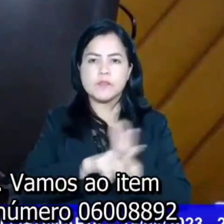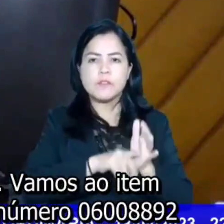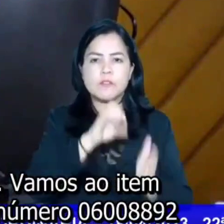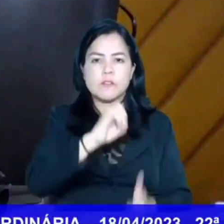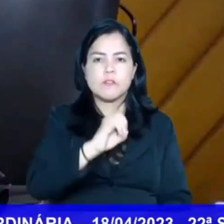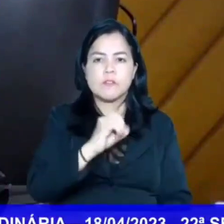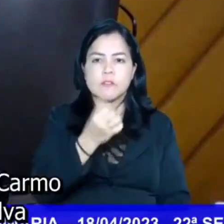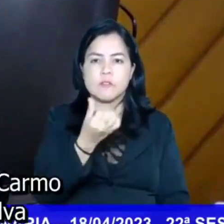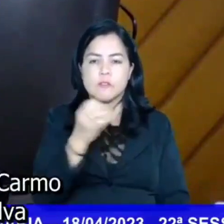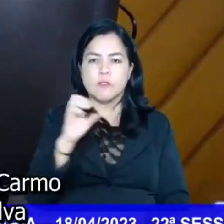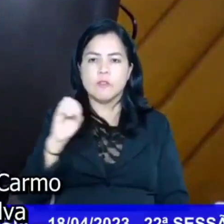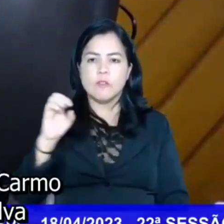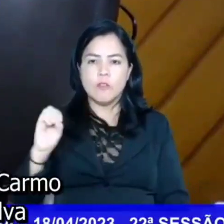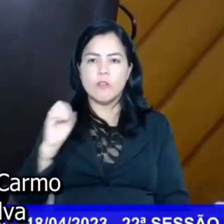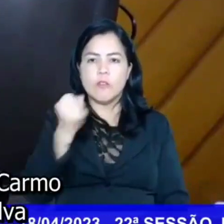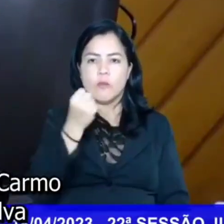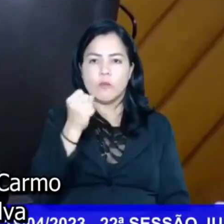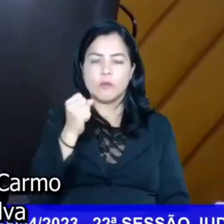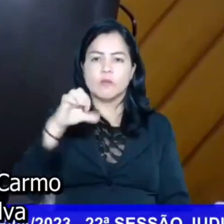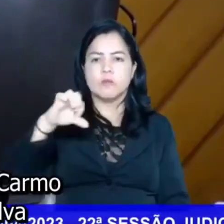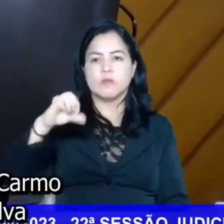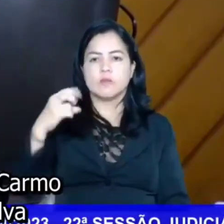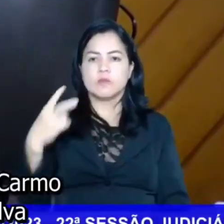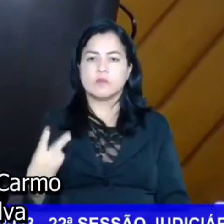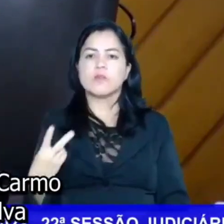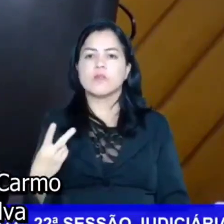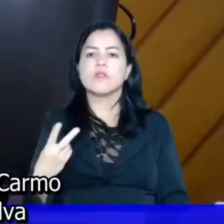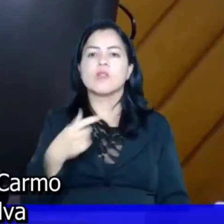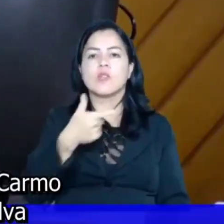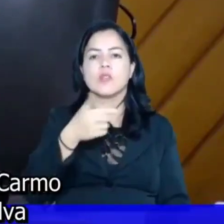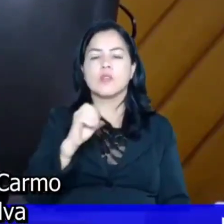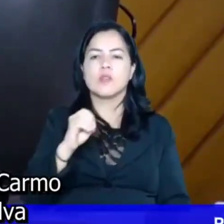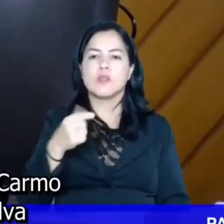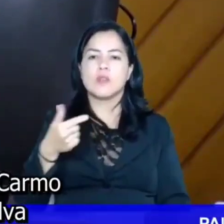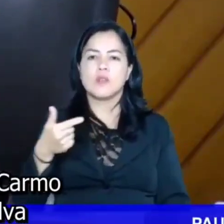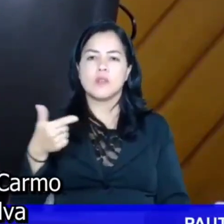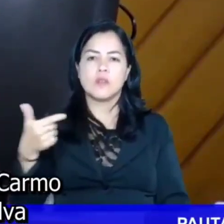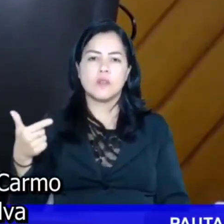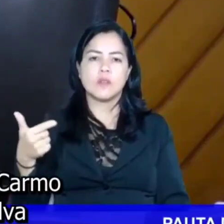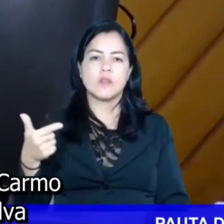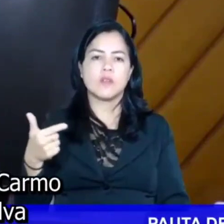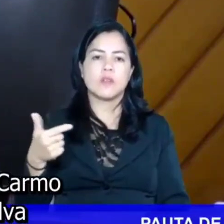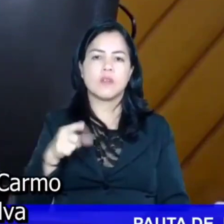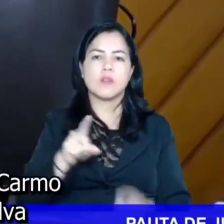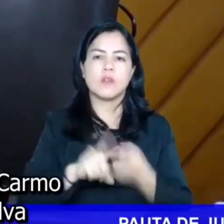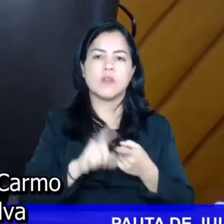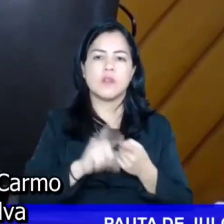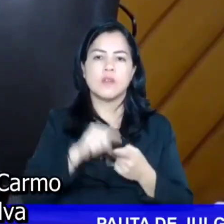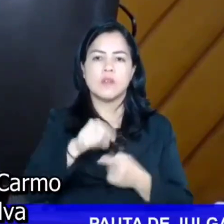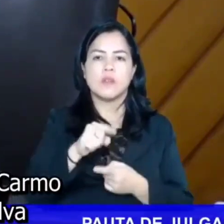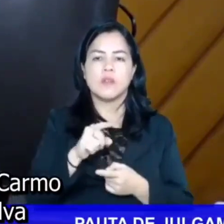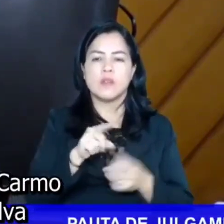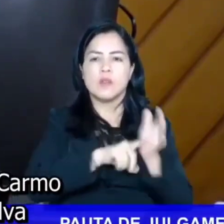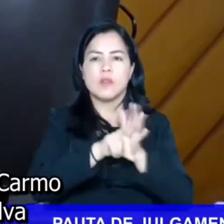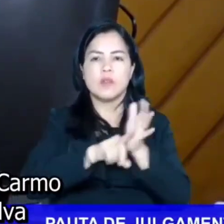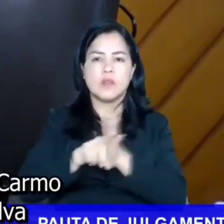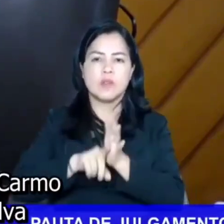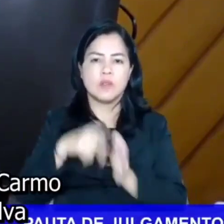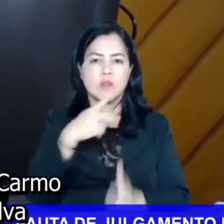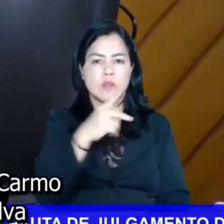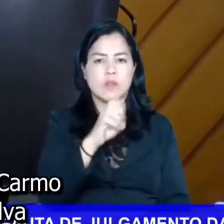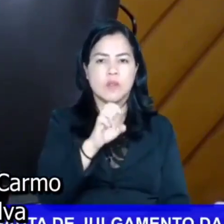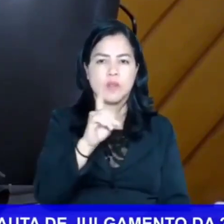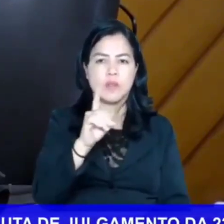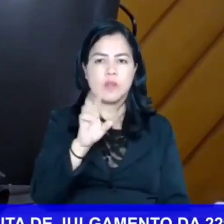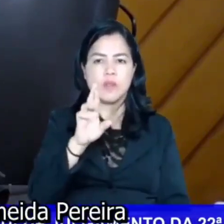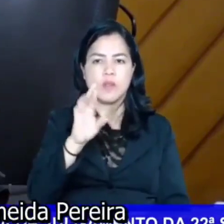número 0600892 de 2022. Relator é o ilustre desembargador Carmo Antônio, investigante é Pedro